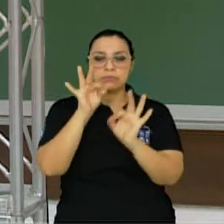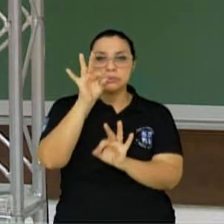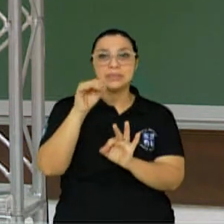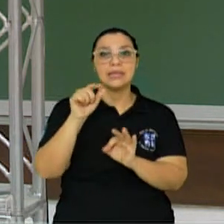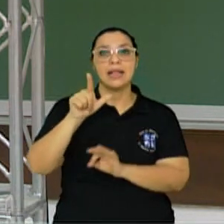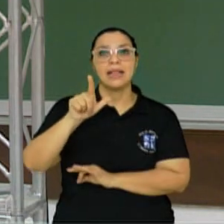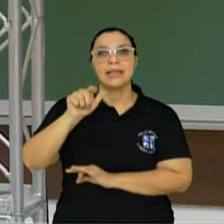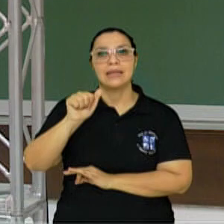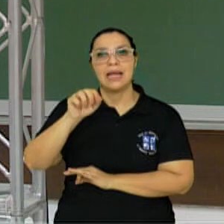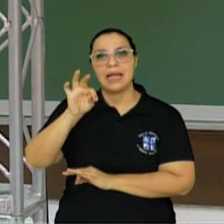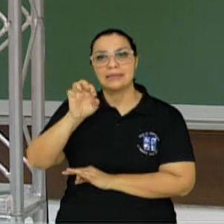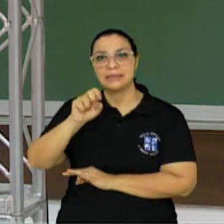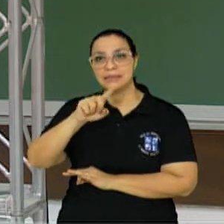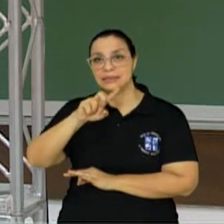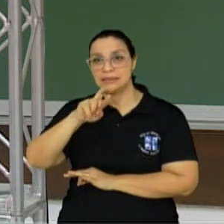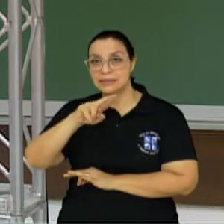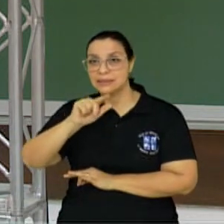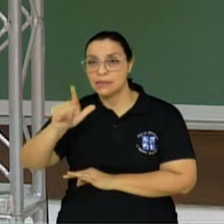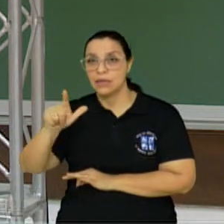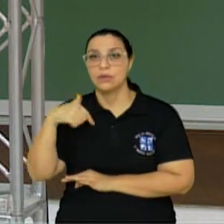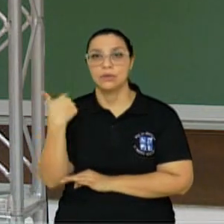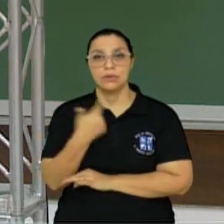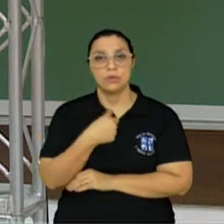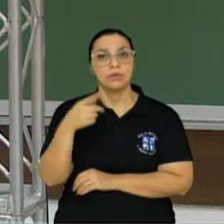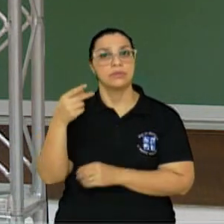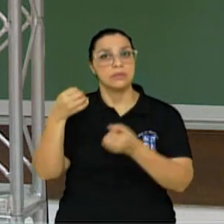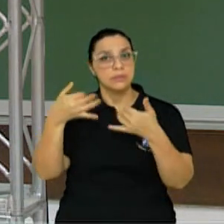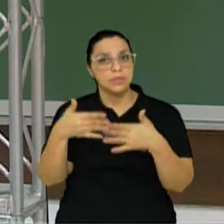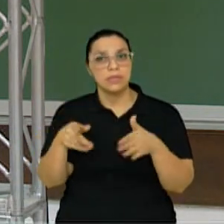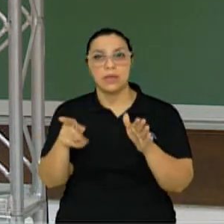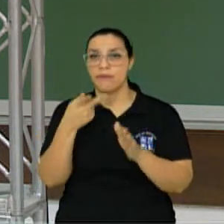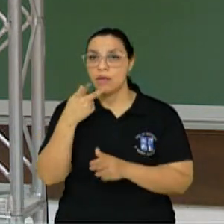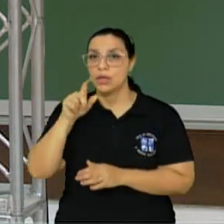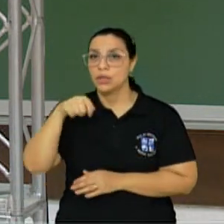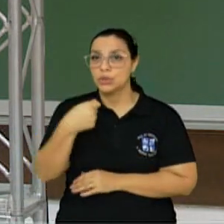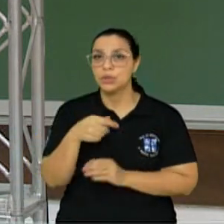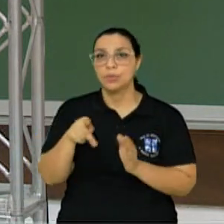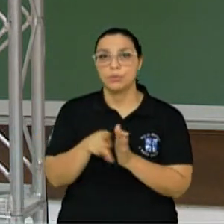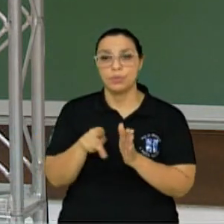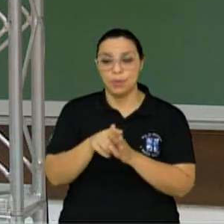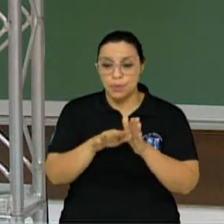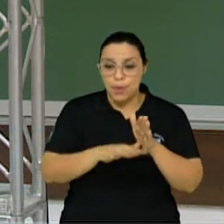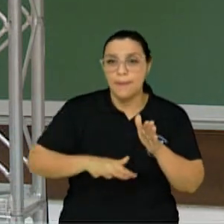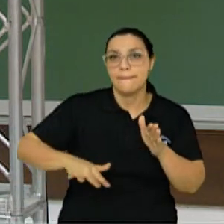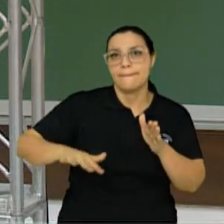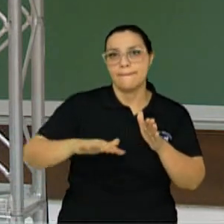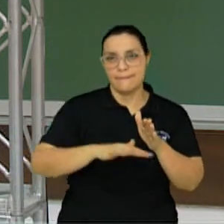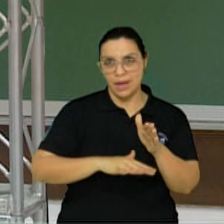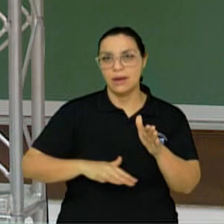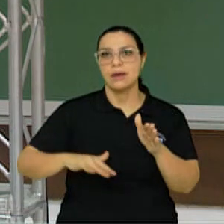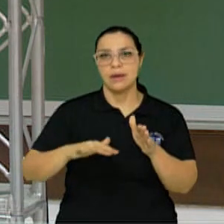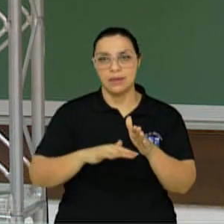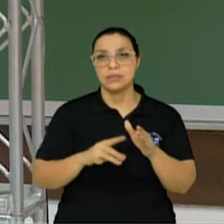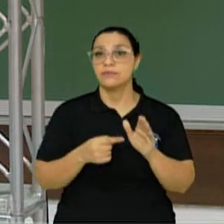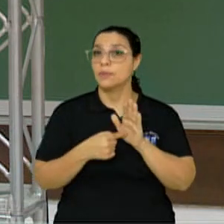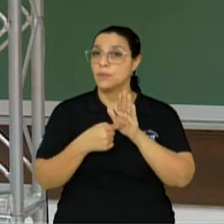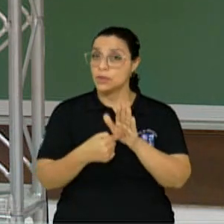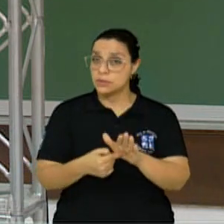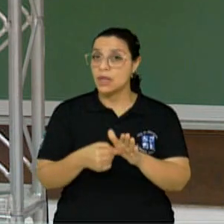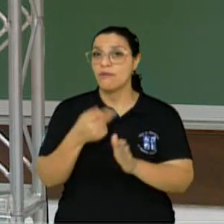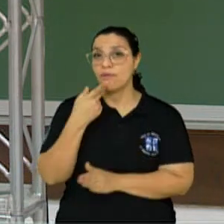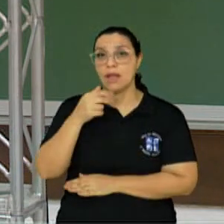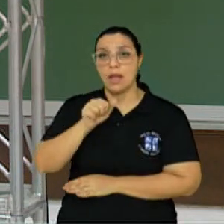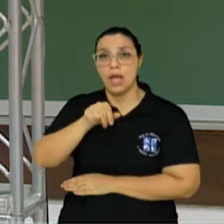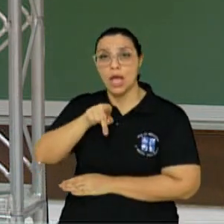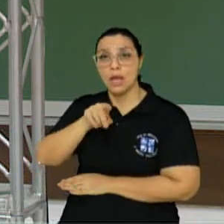apótema lateral. Se o exercício for tratado do apótema da base, ele vai identificar apótema